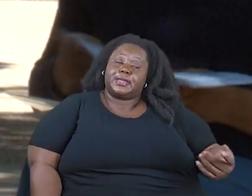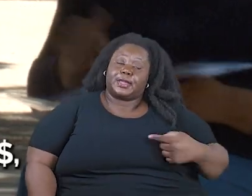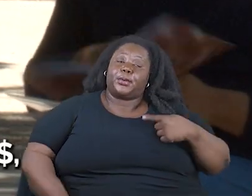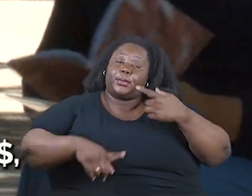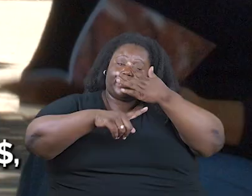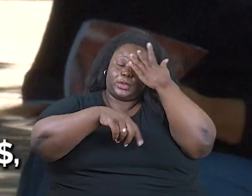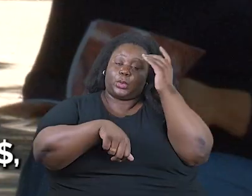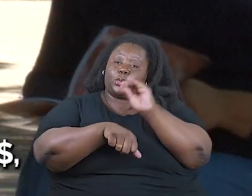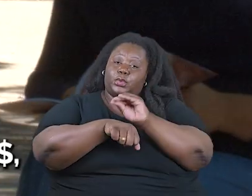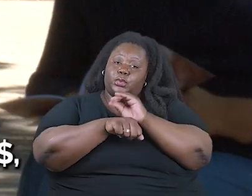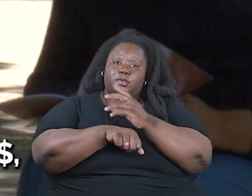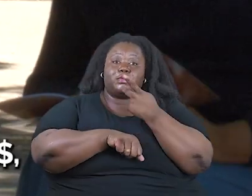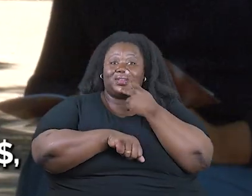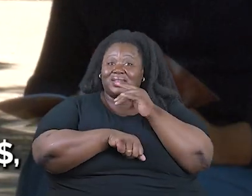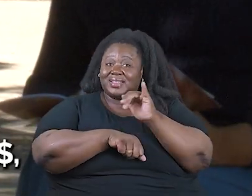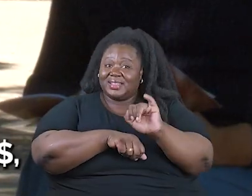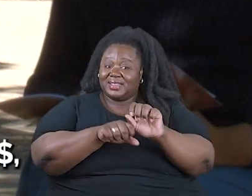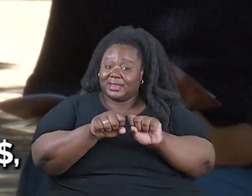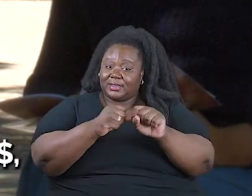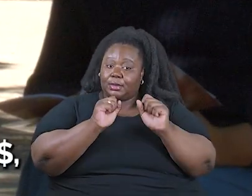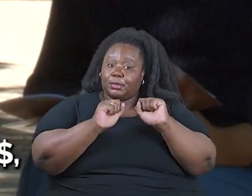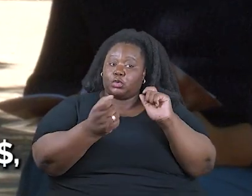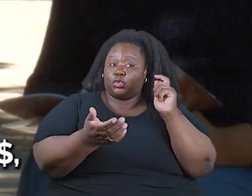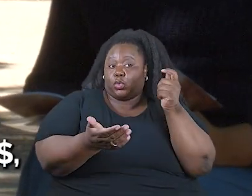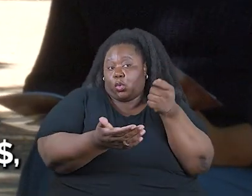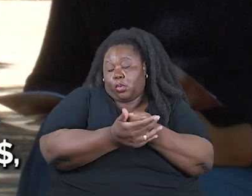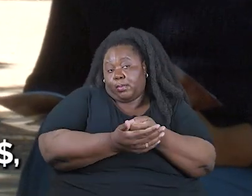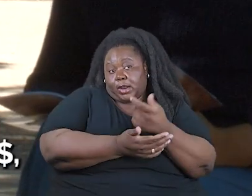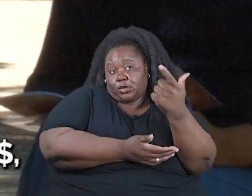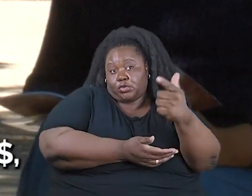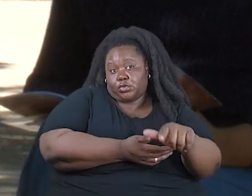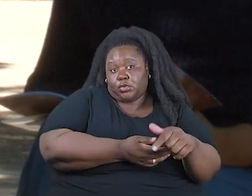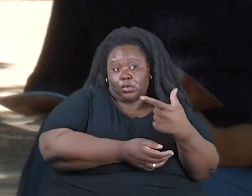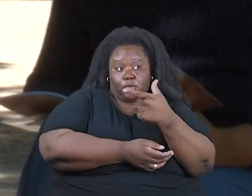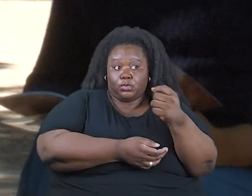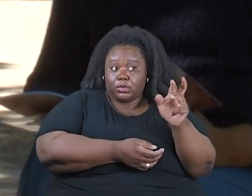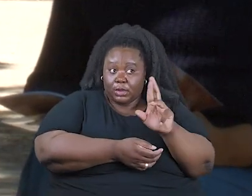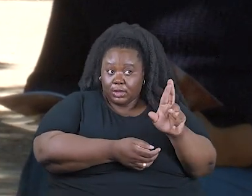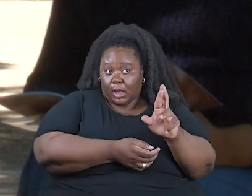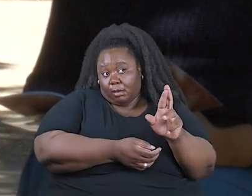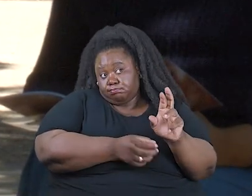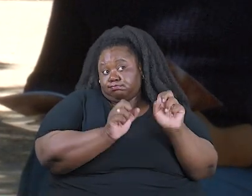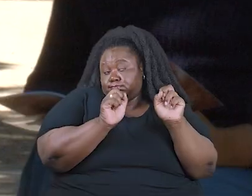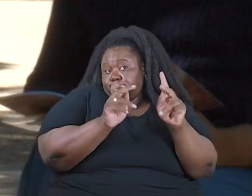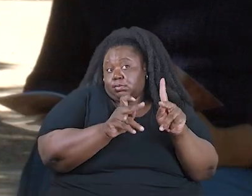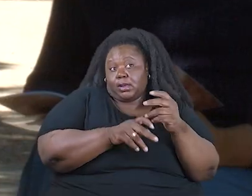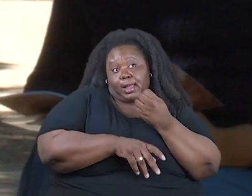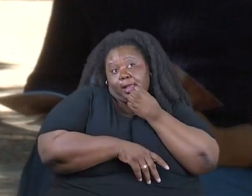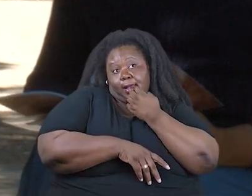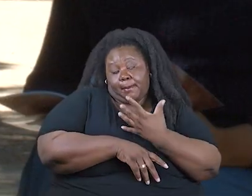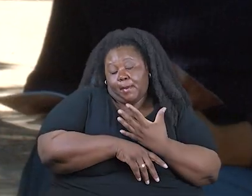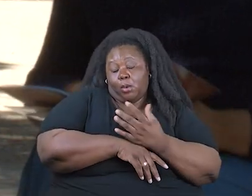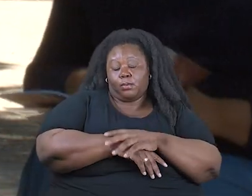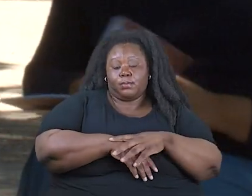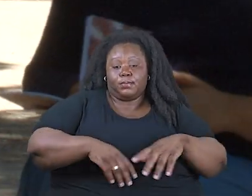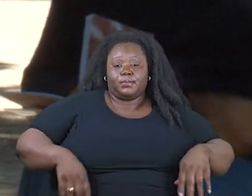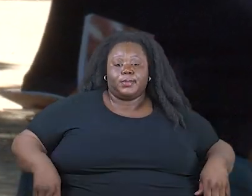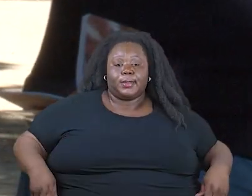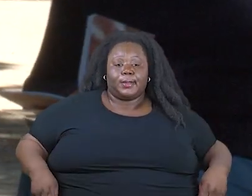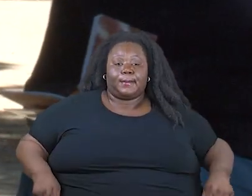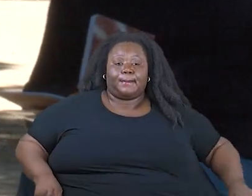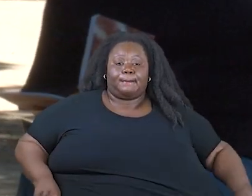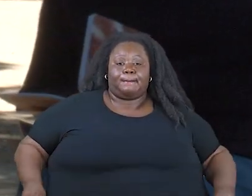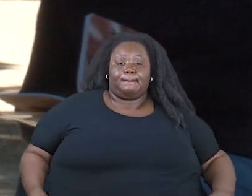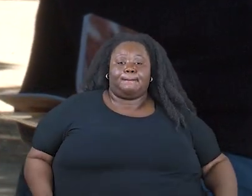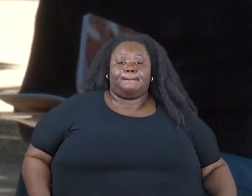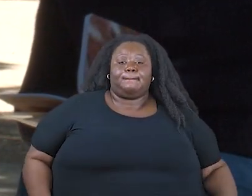chão, porque se pode comprar de novo pagando R$ 200, é um custo viável para o museu. E aí